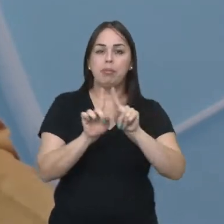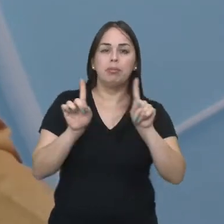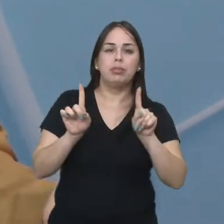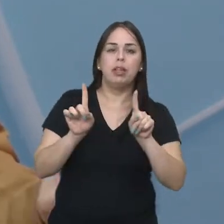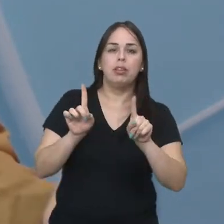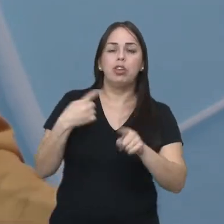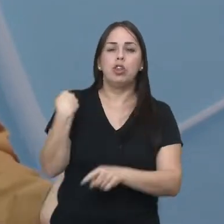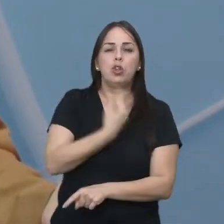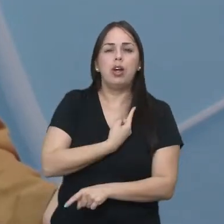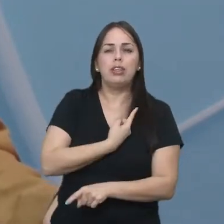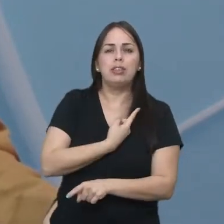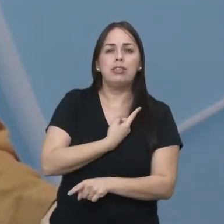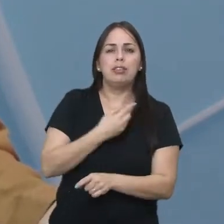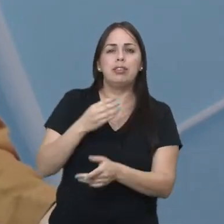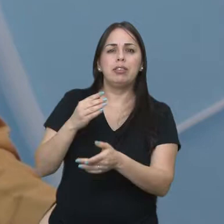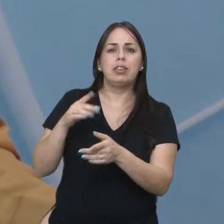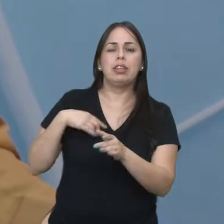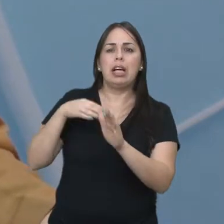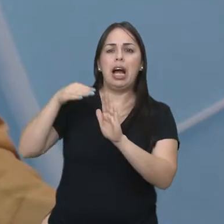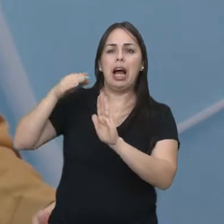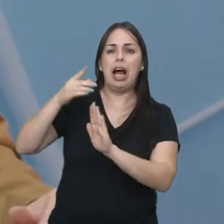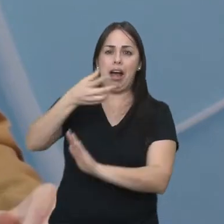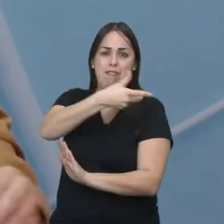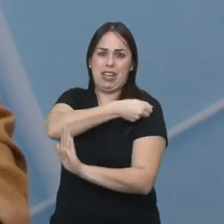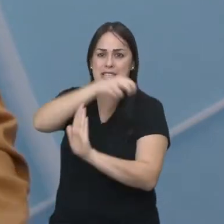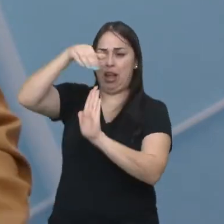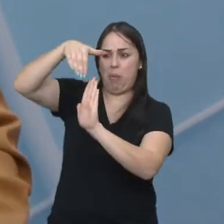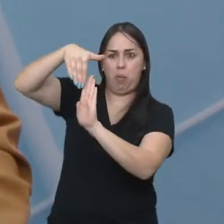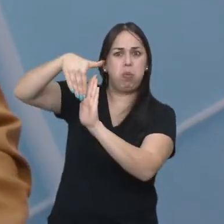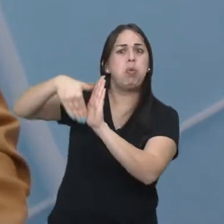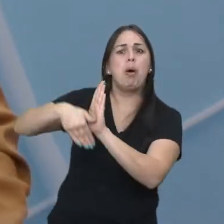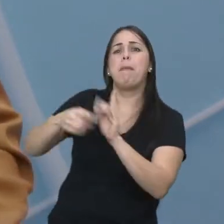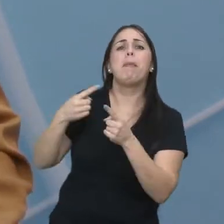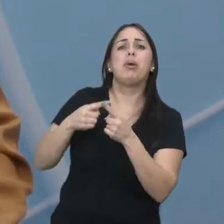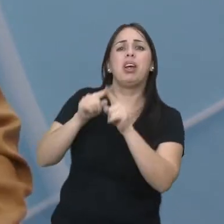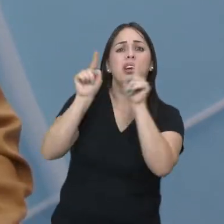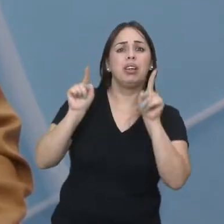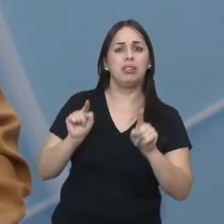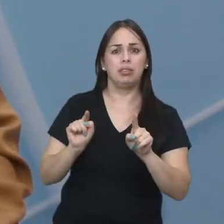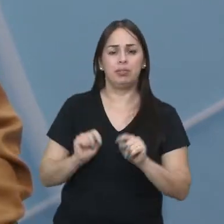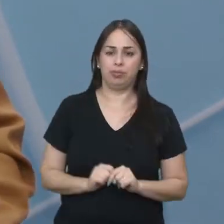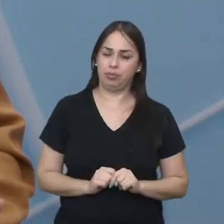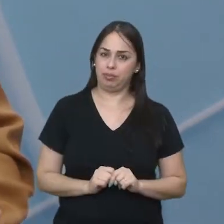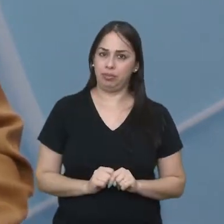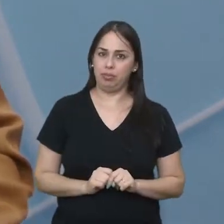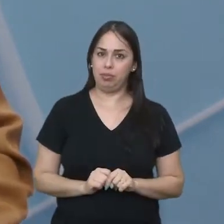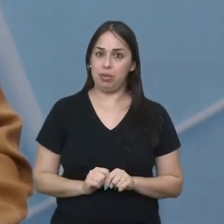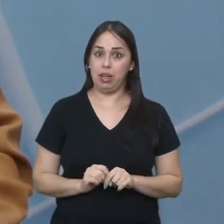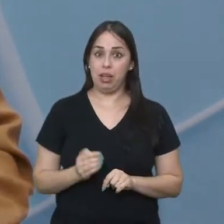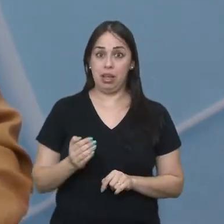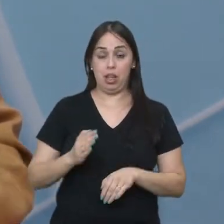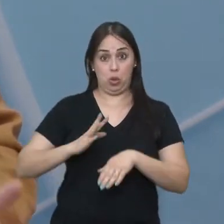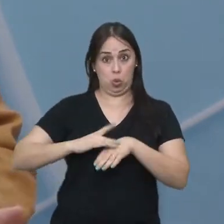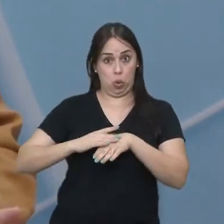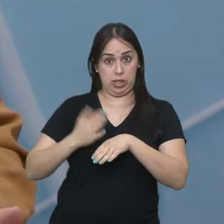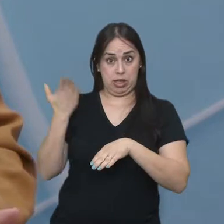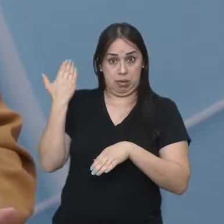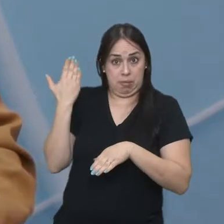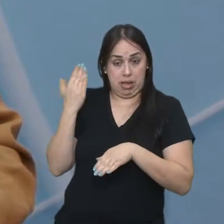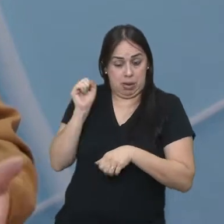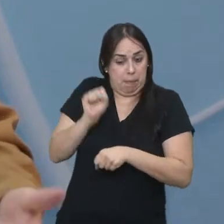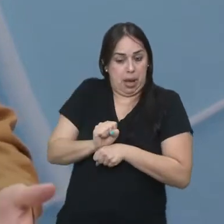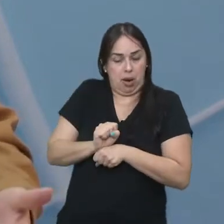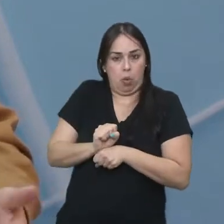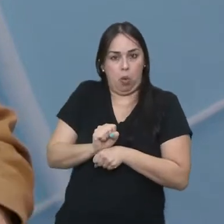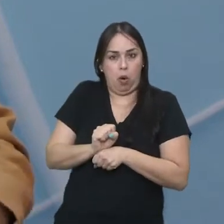cidade, estamos vivenciando a queda na cobertura vacinal nos últimos anos? Doenças até então erradicadas,